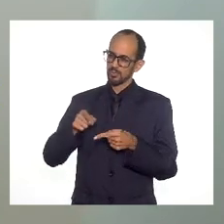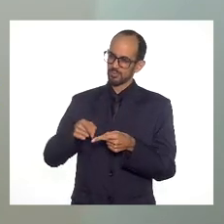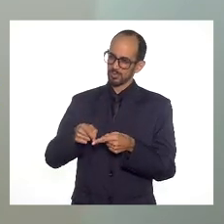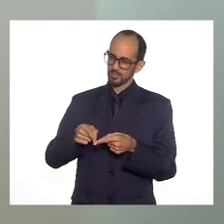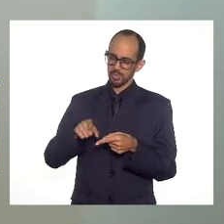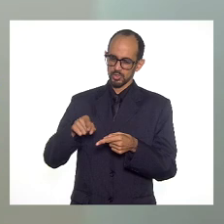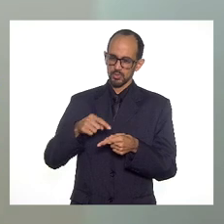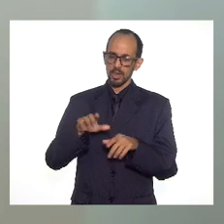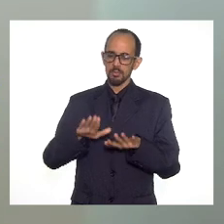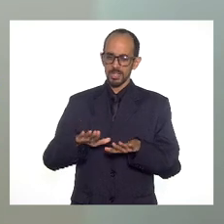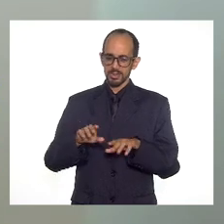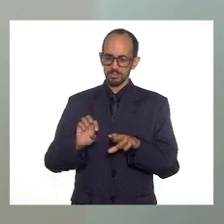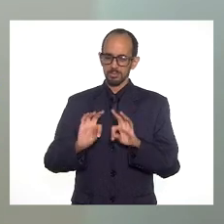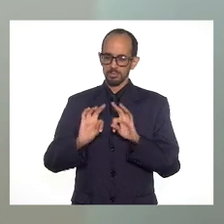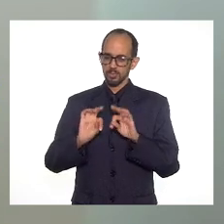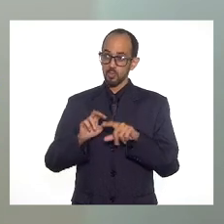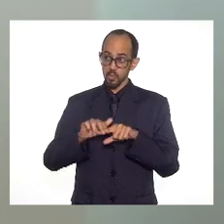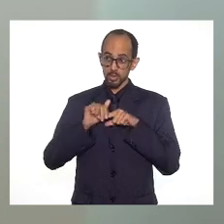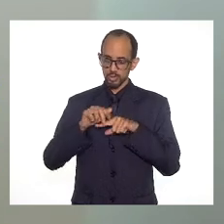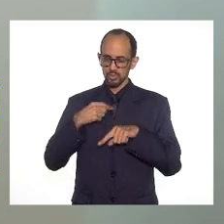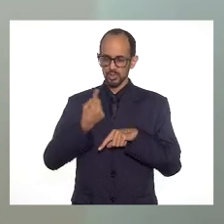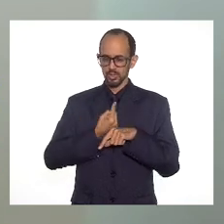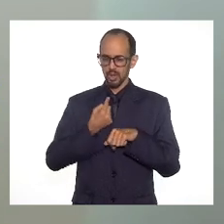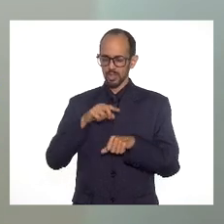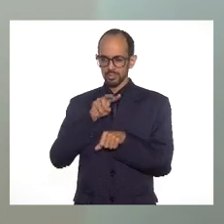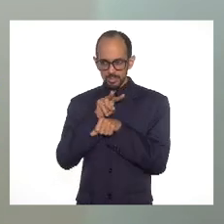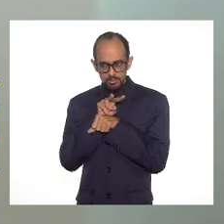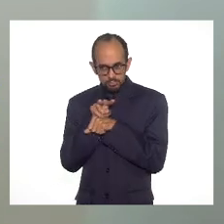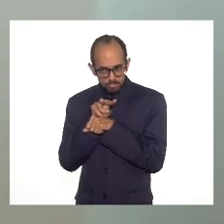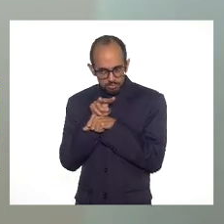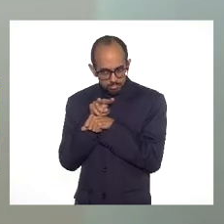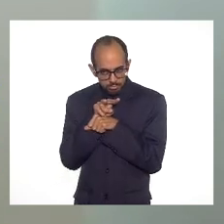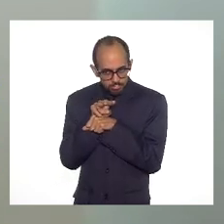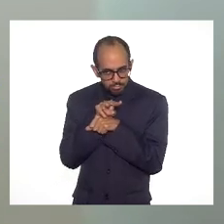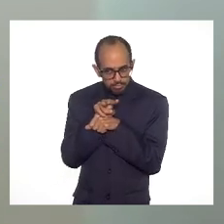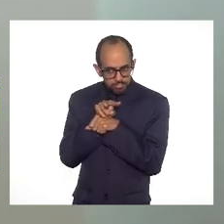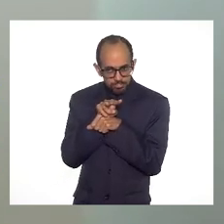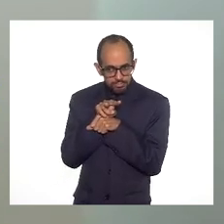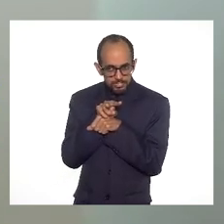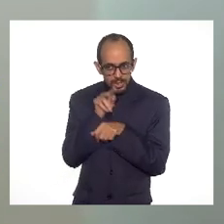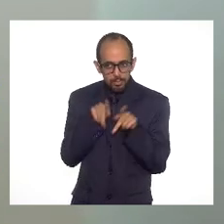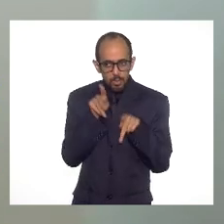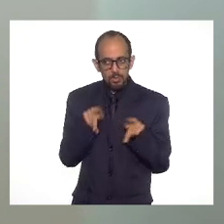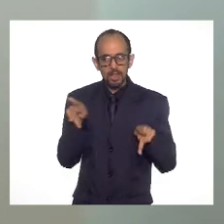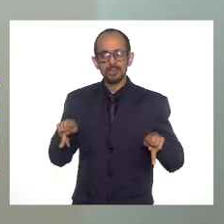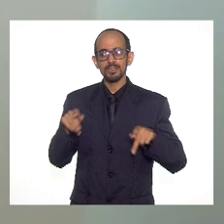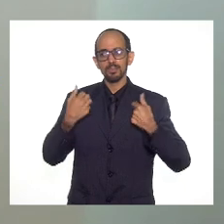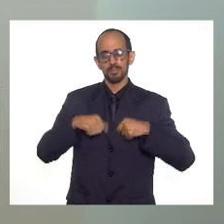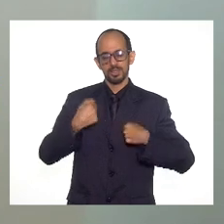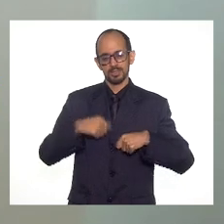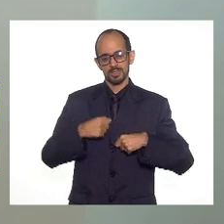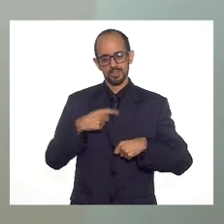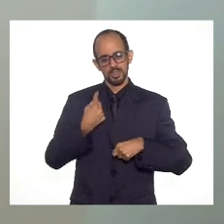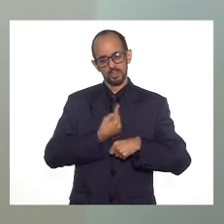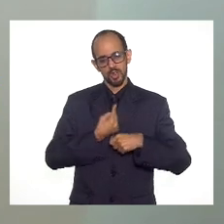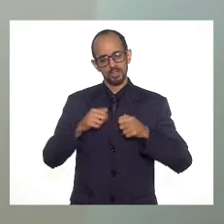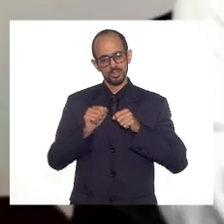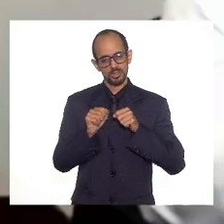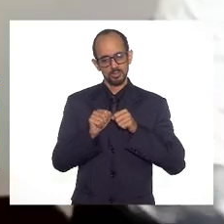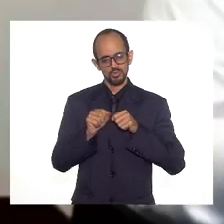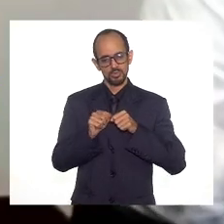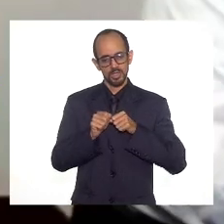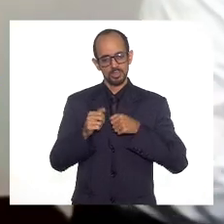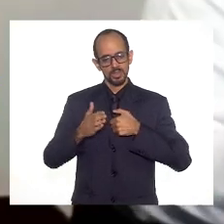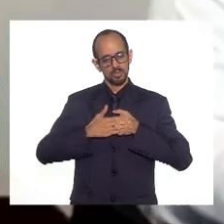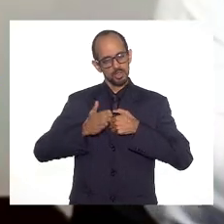ficar de olho, aqueles dois olhinhos atentos, porque a população está precisando muito e a gente precisa, nós estamos fazendo nosso dever de casa,